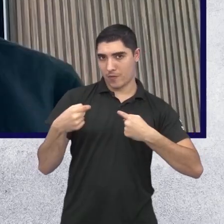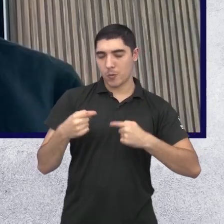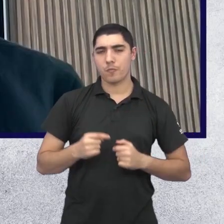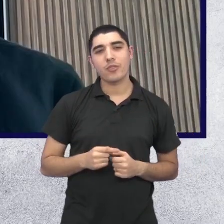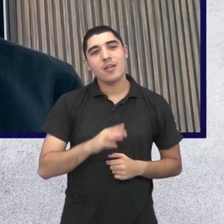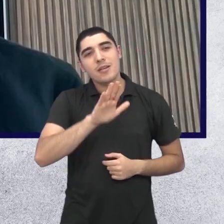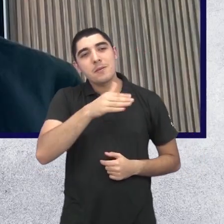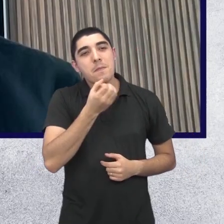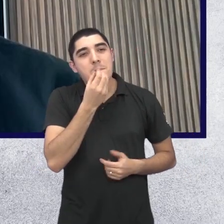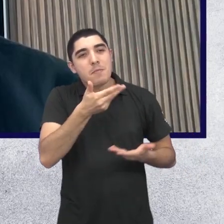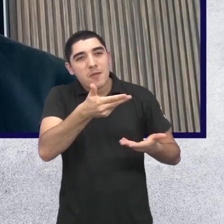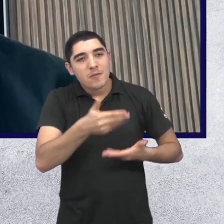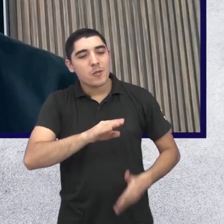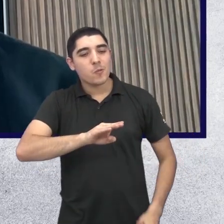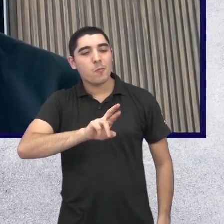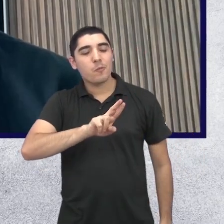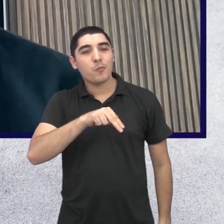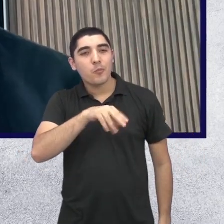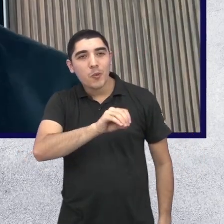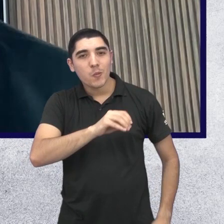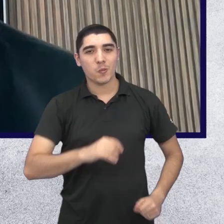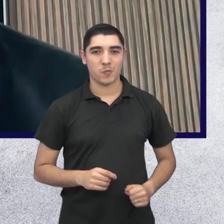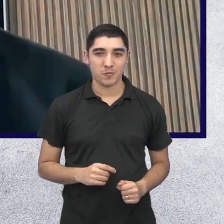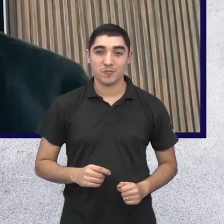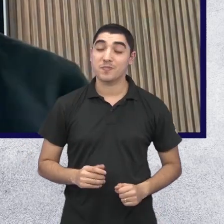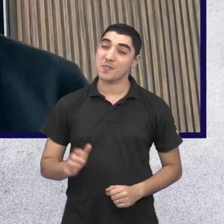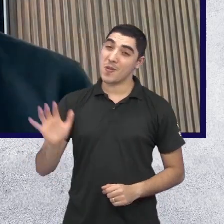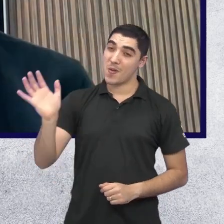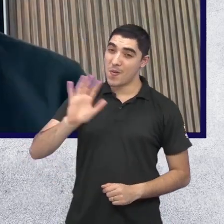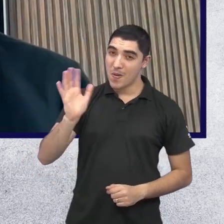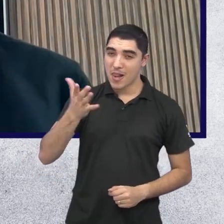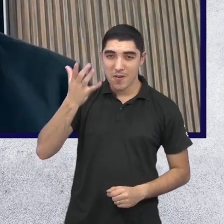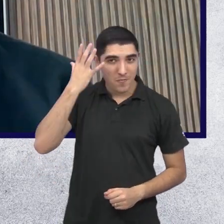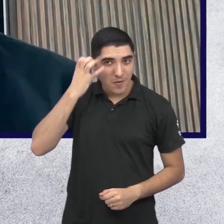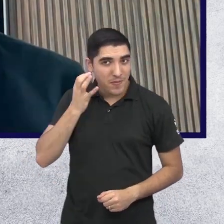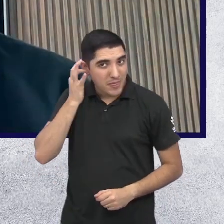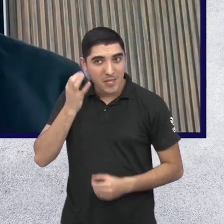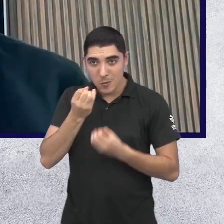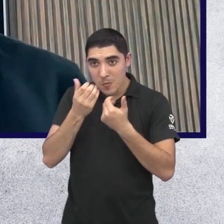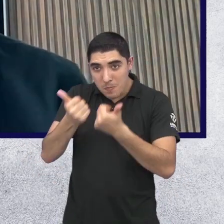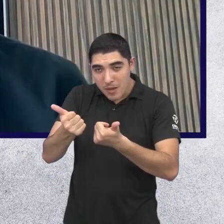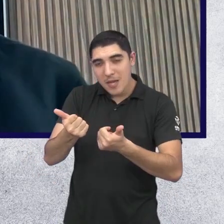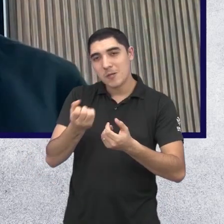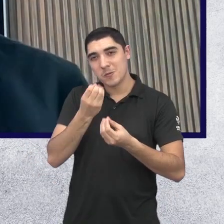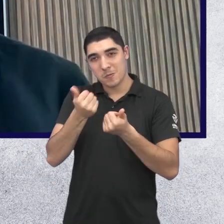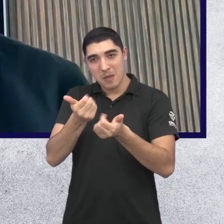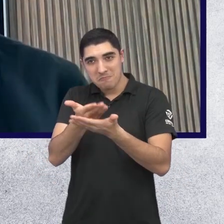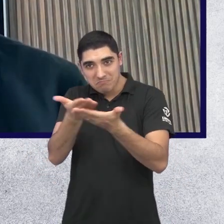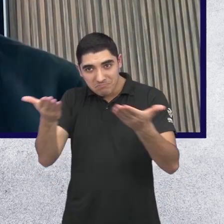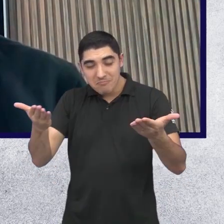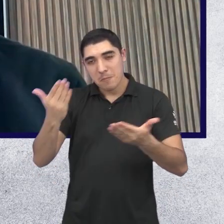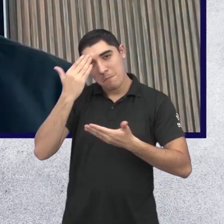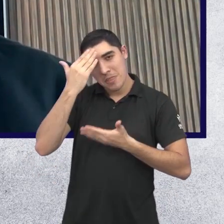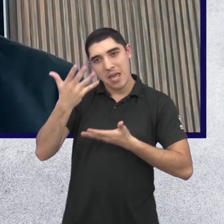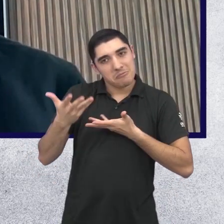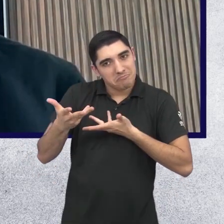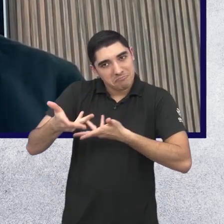bem-vindo à Estação Mercado. Olá, Fernanda, tudo bem? Tudo bom, pessoal? Obrigado por me receberem